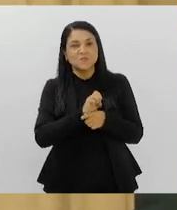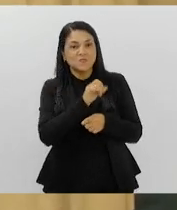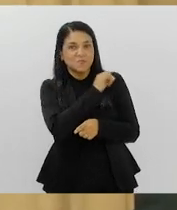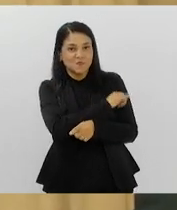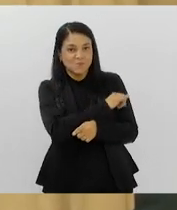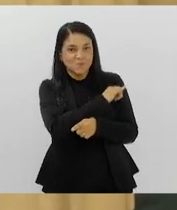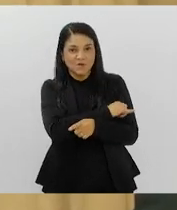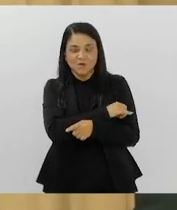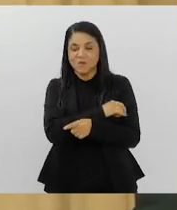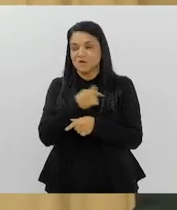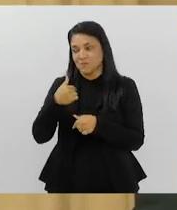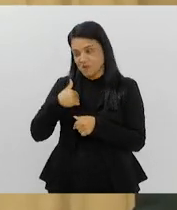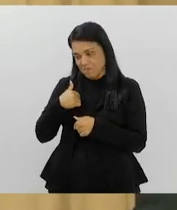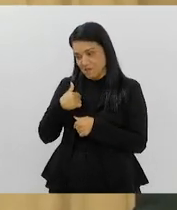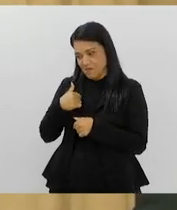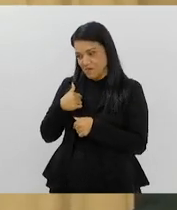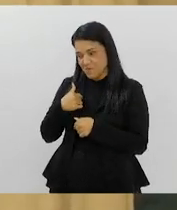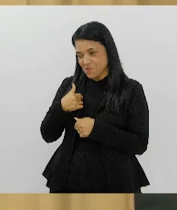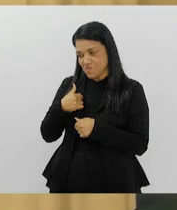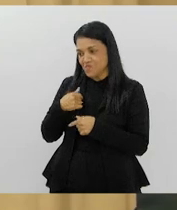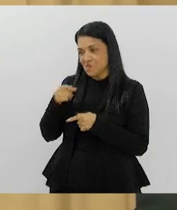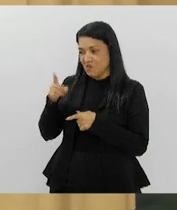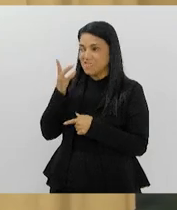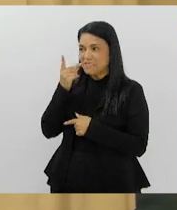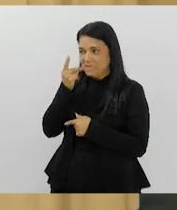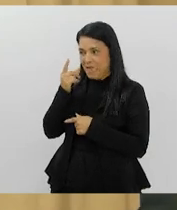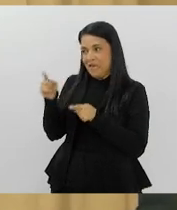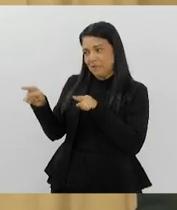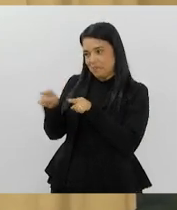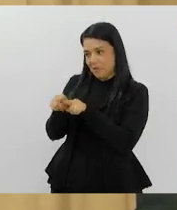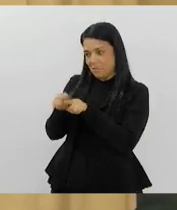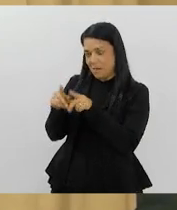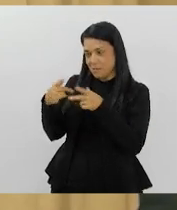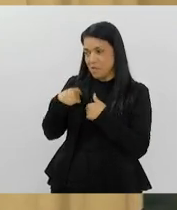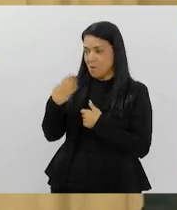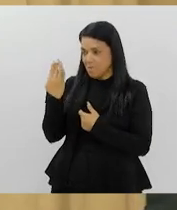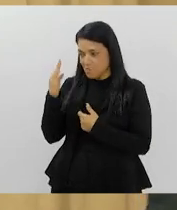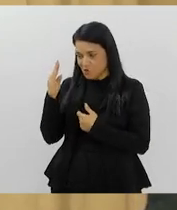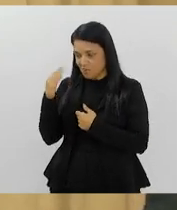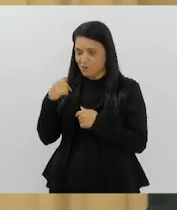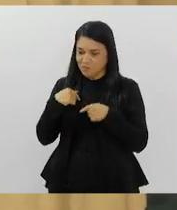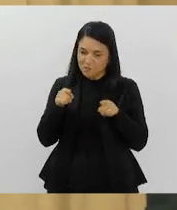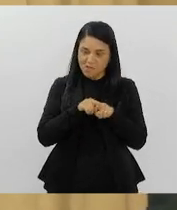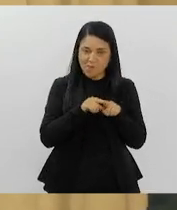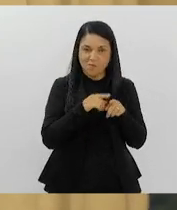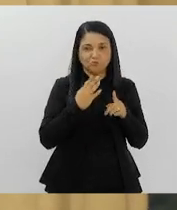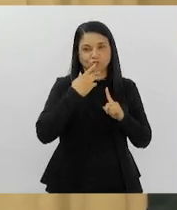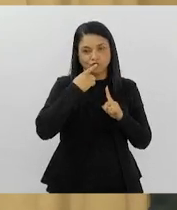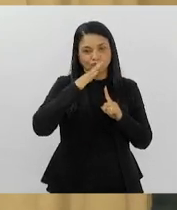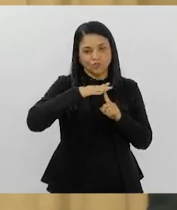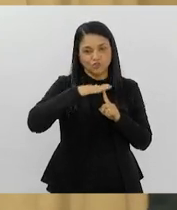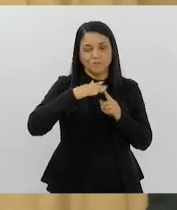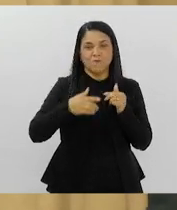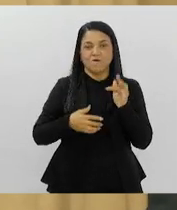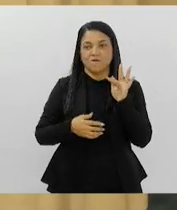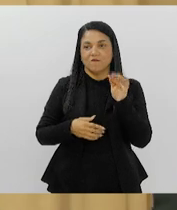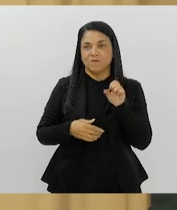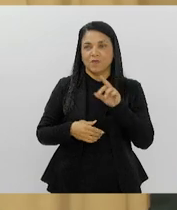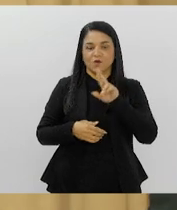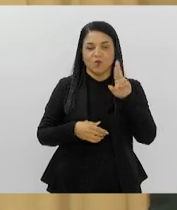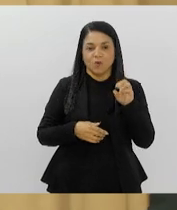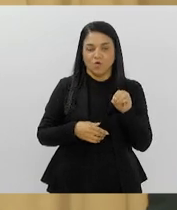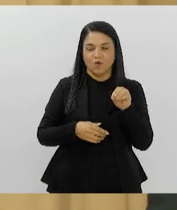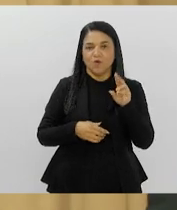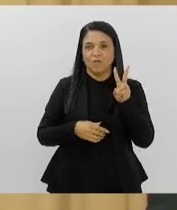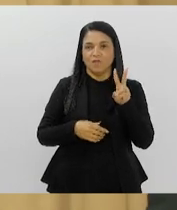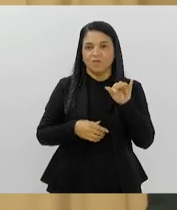o Ceará está para mim, sabe? Assim como o Botafogo está para o senhor, meu ferroviário está lá para mim. Então, ih, conhece o meu